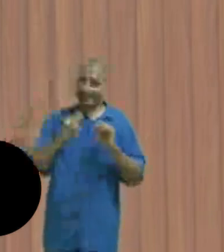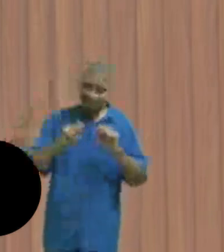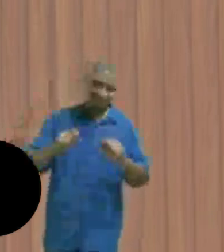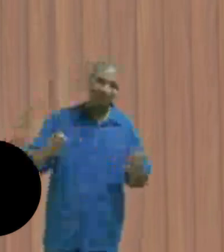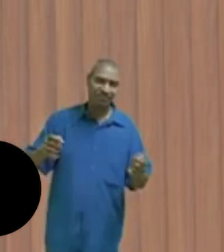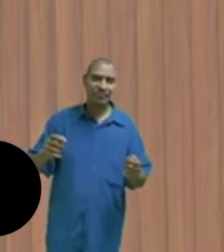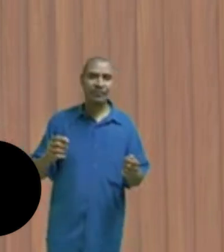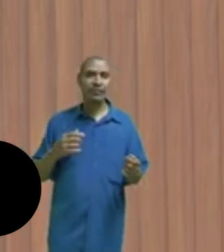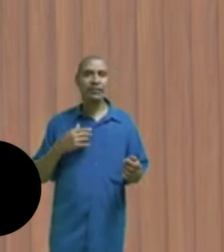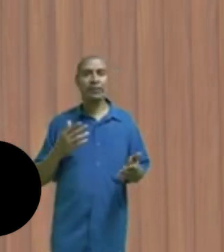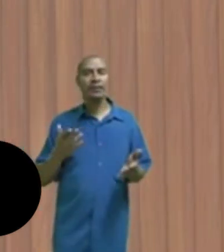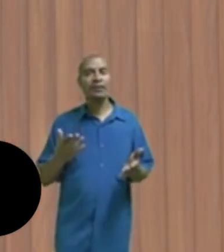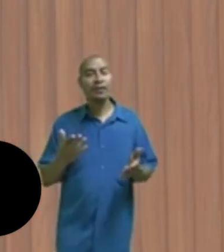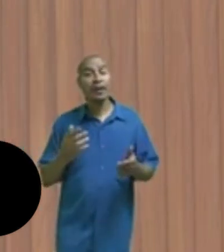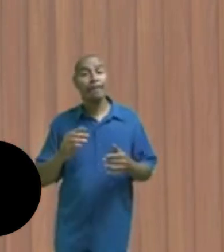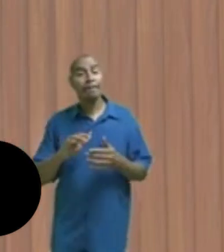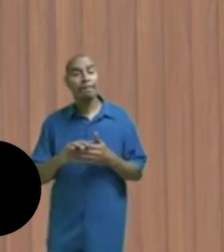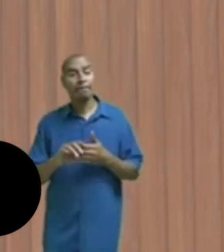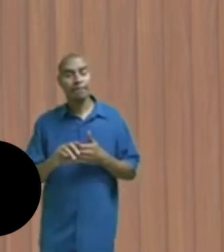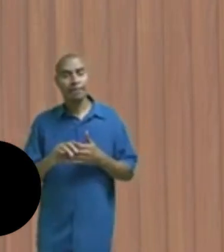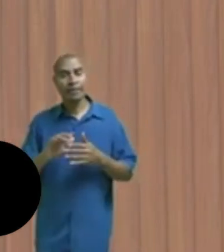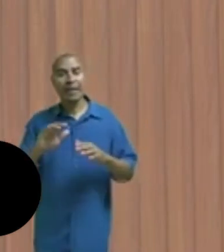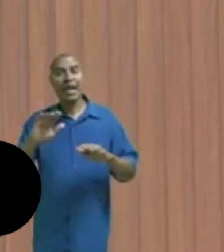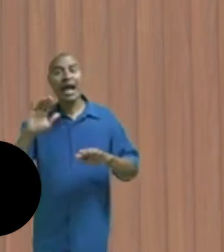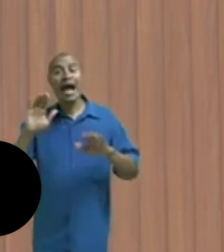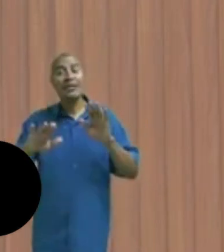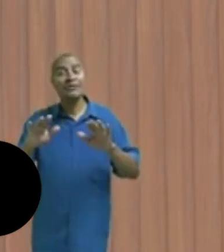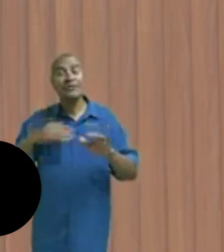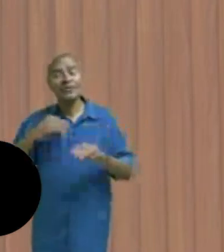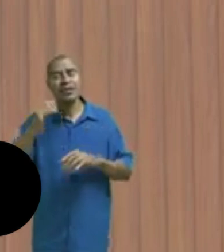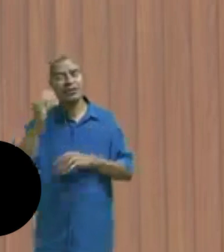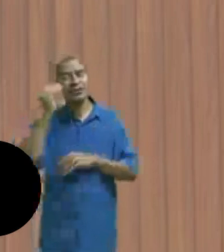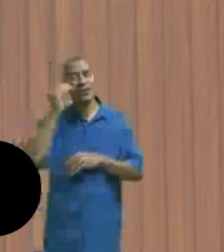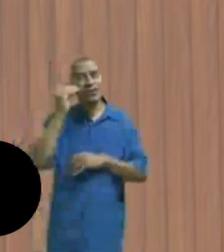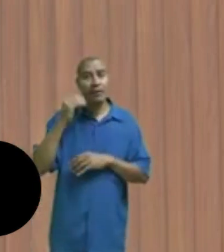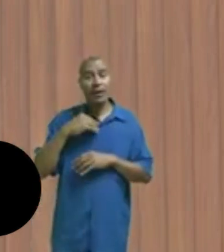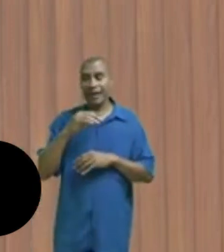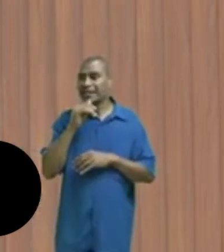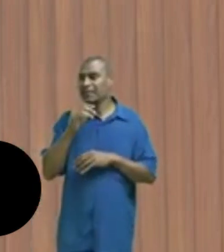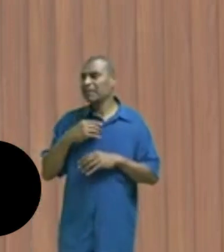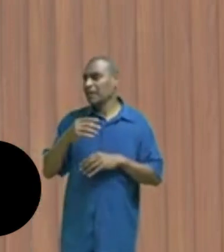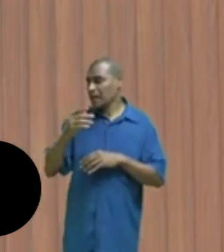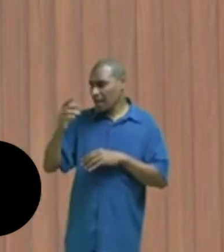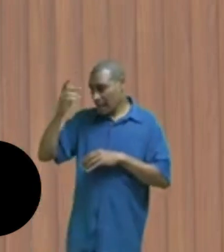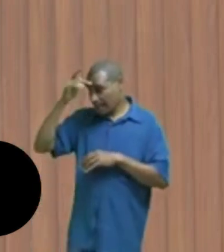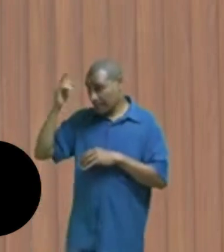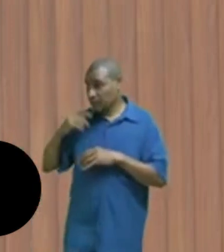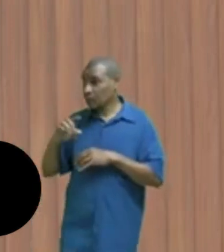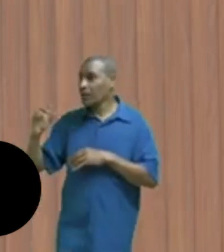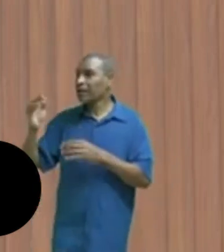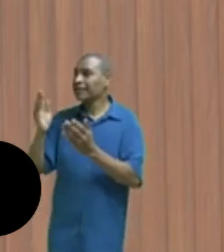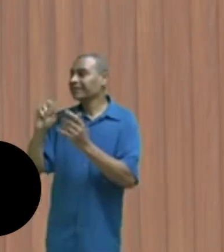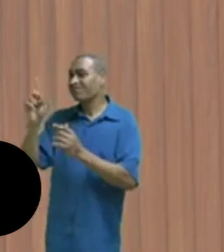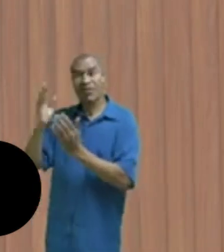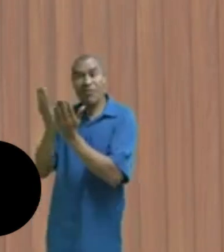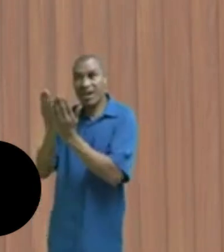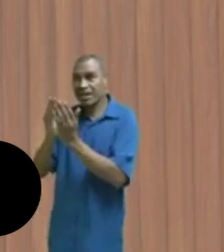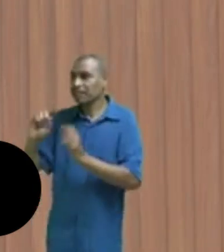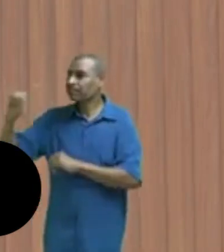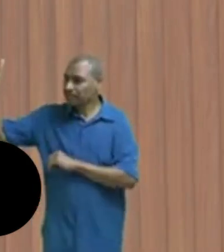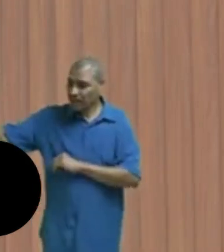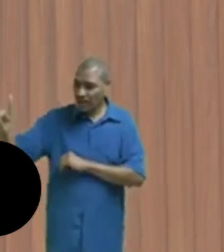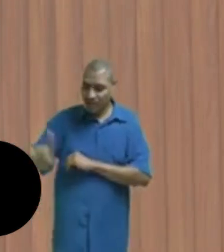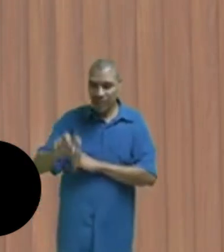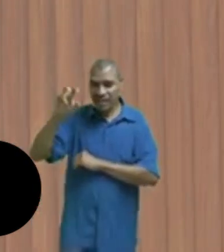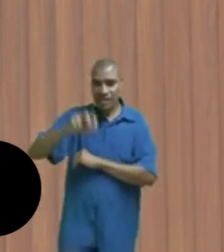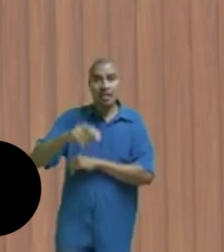E é por isso que é muito pouco produtivo levar pessoas não cristãs à igreja.